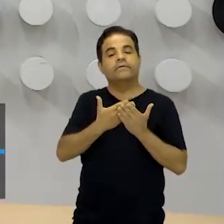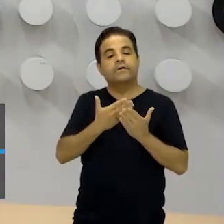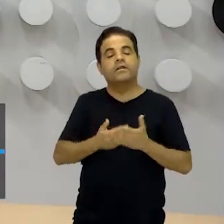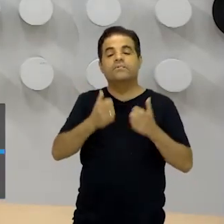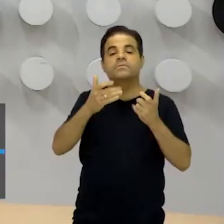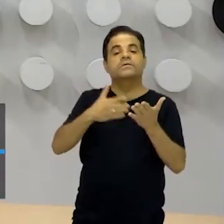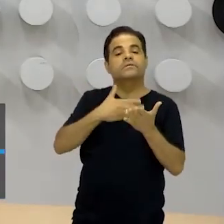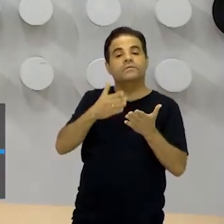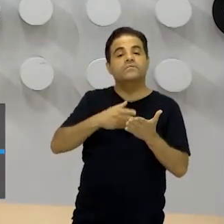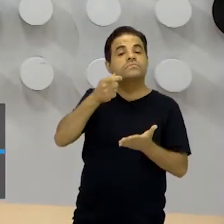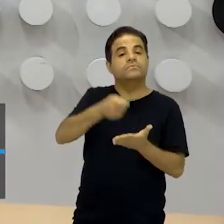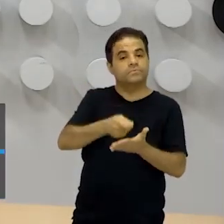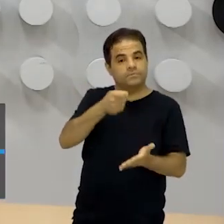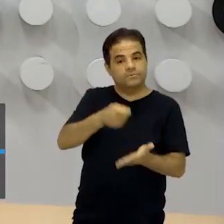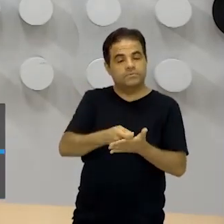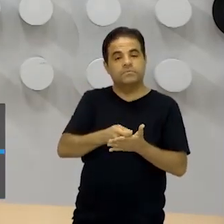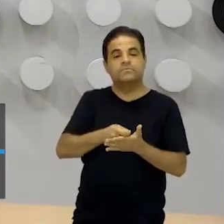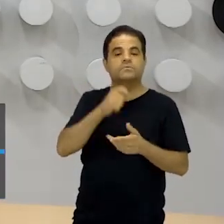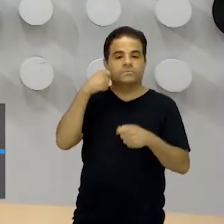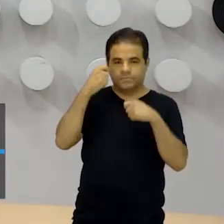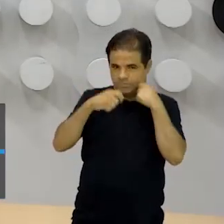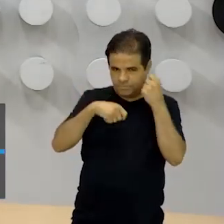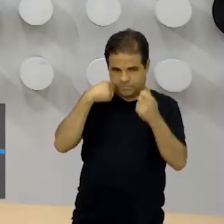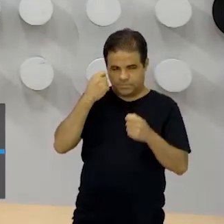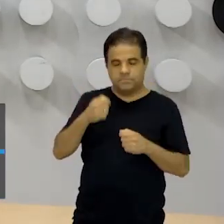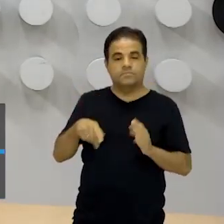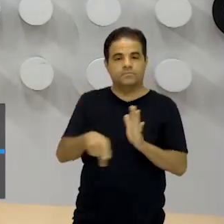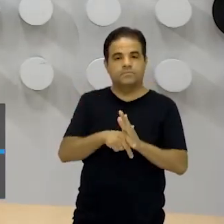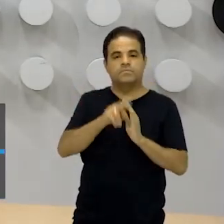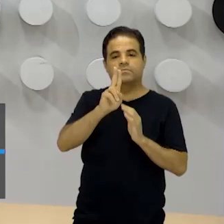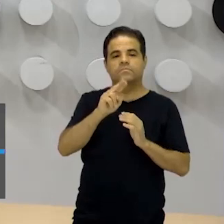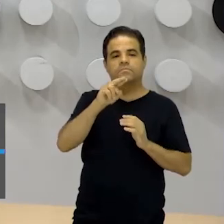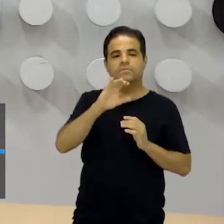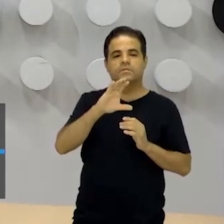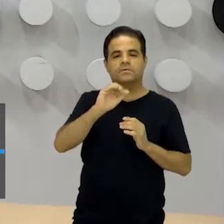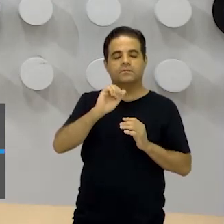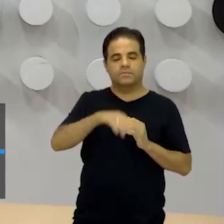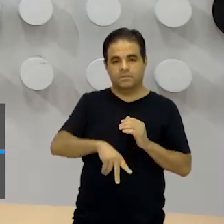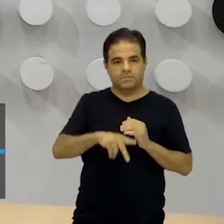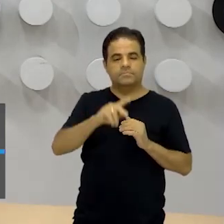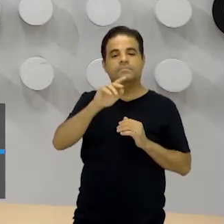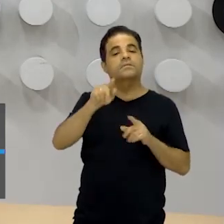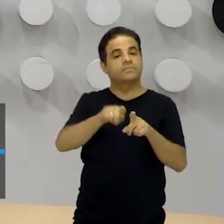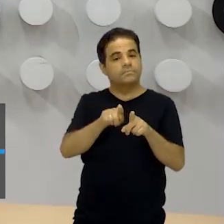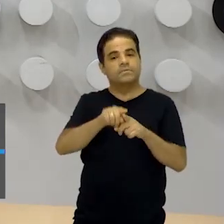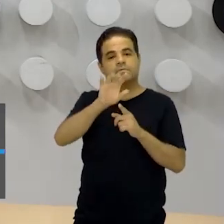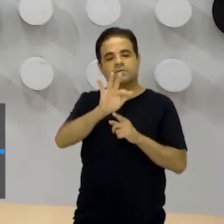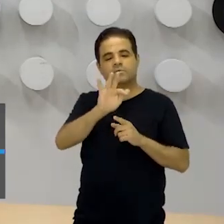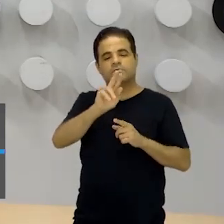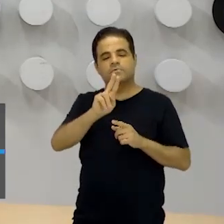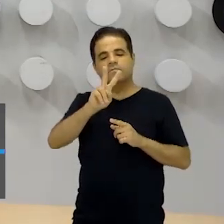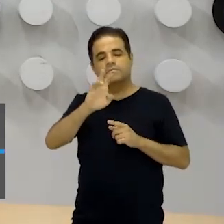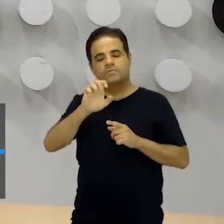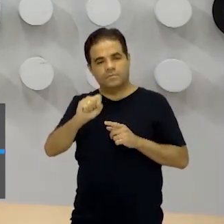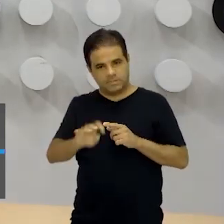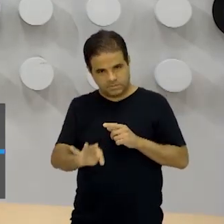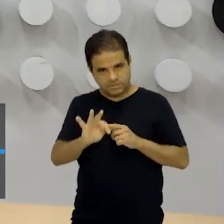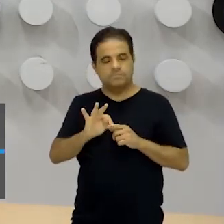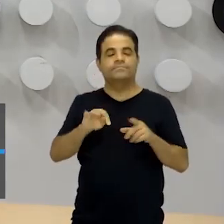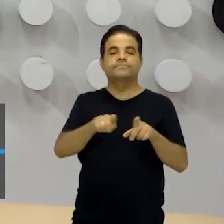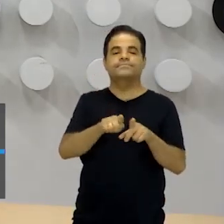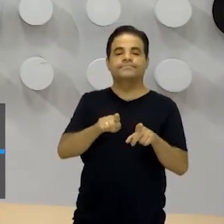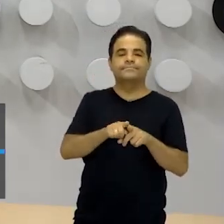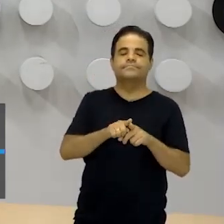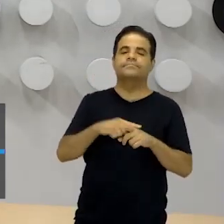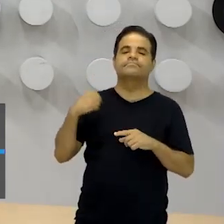os livros obrigatórios dos vestibulares da Unicamp e da FUVEST. Na primeira aula, sábado agora, vamos falar de Racionais